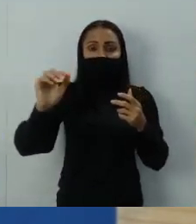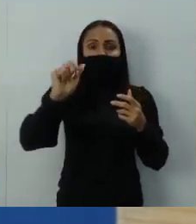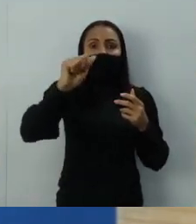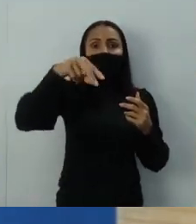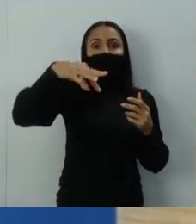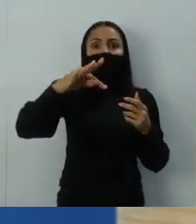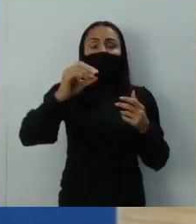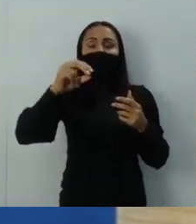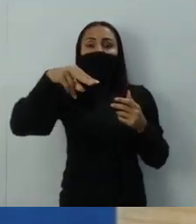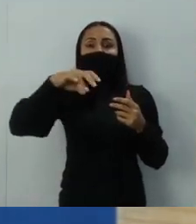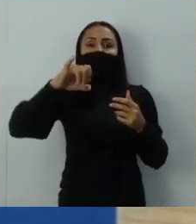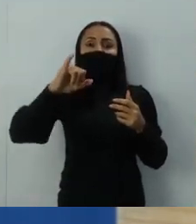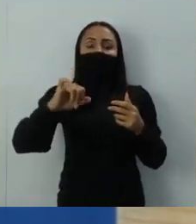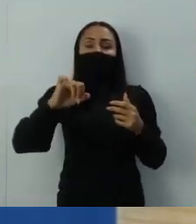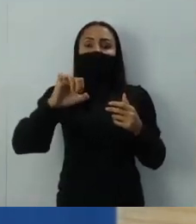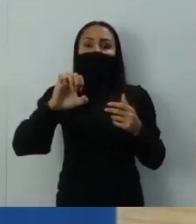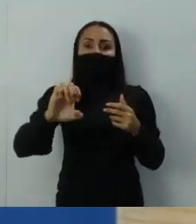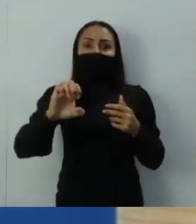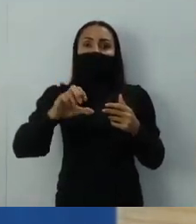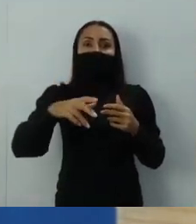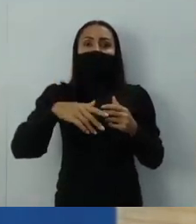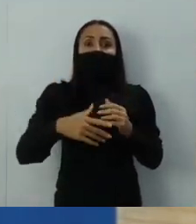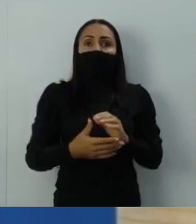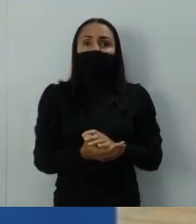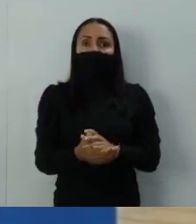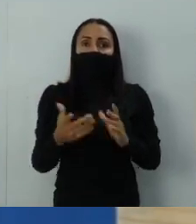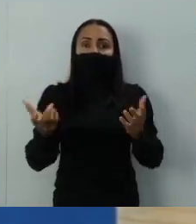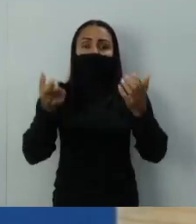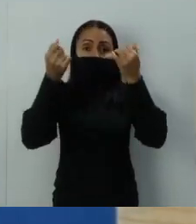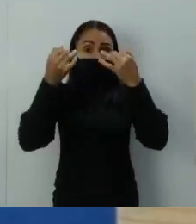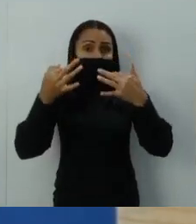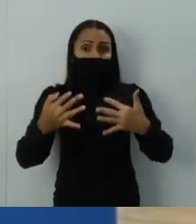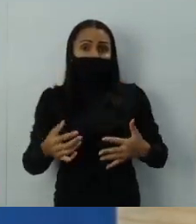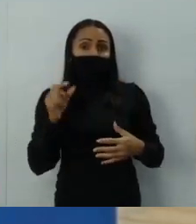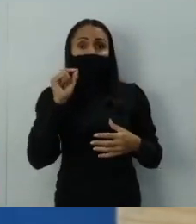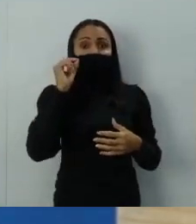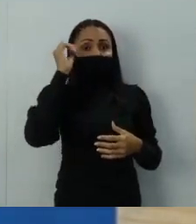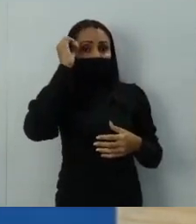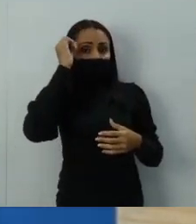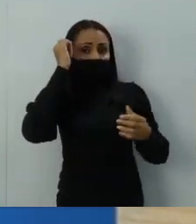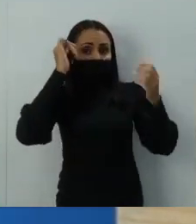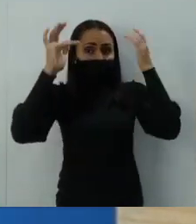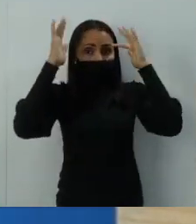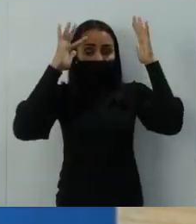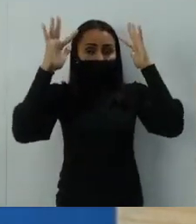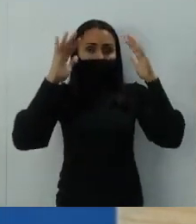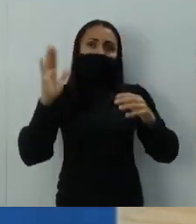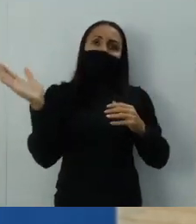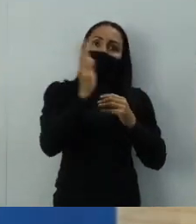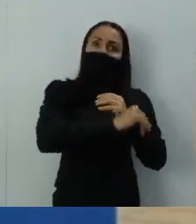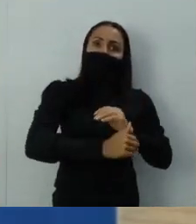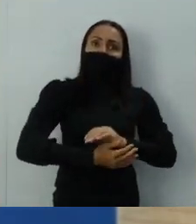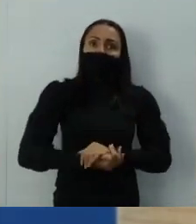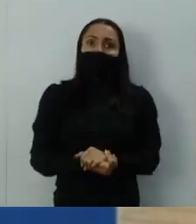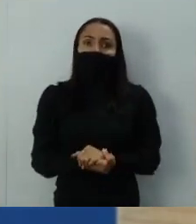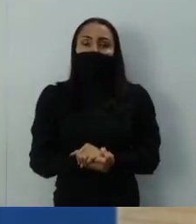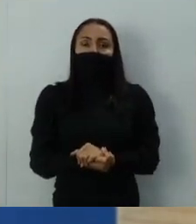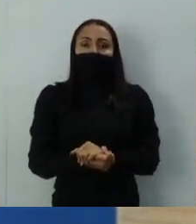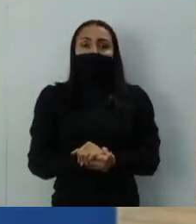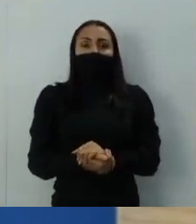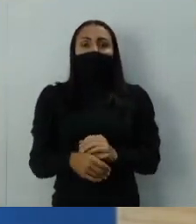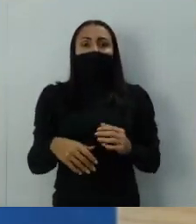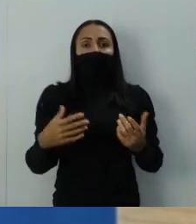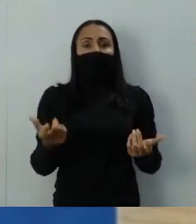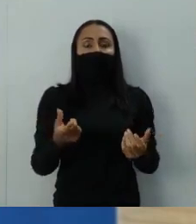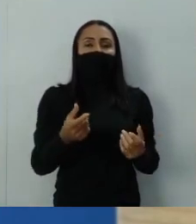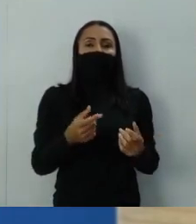que definiu essa questão da ideologia, ok? Então vamos lá. Dois pensadores começaram a